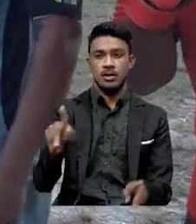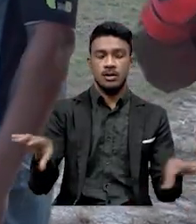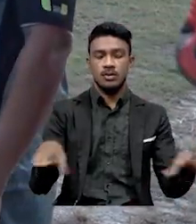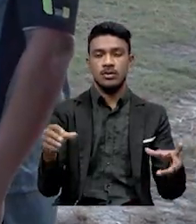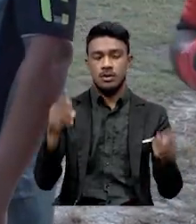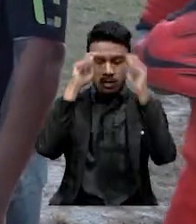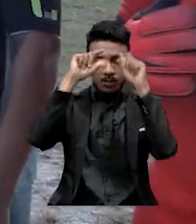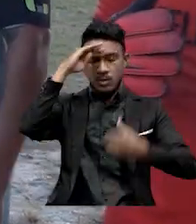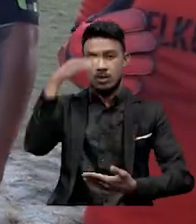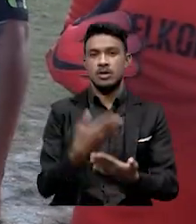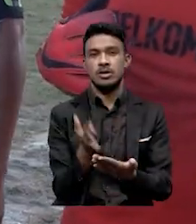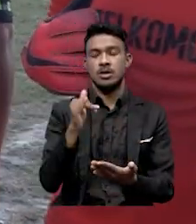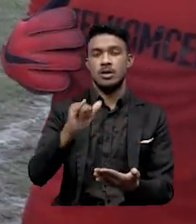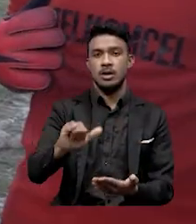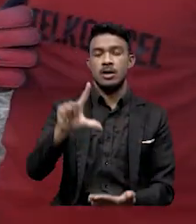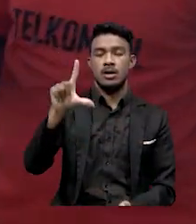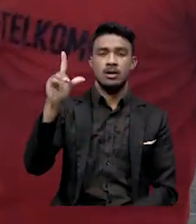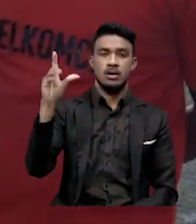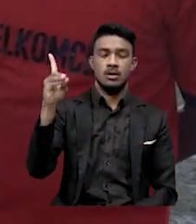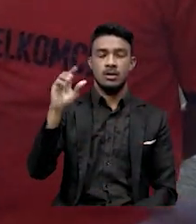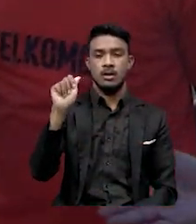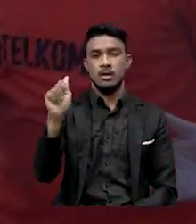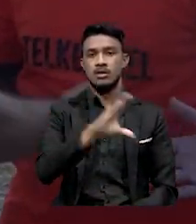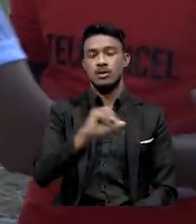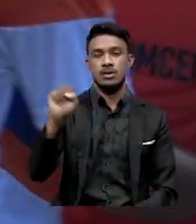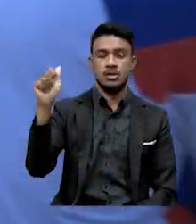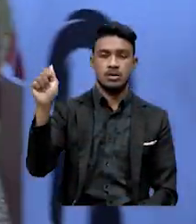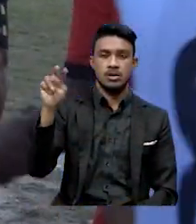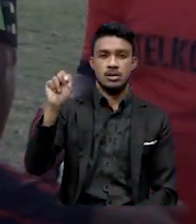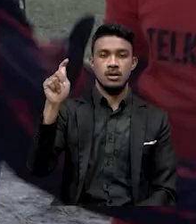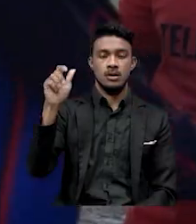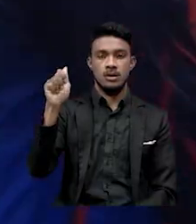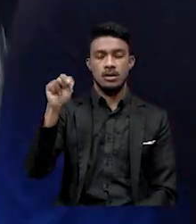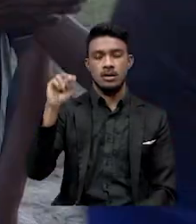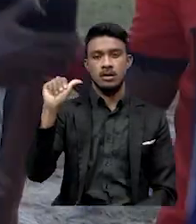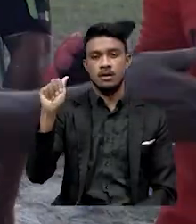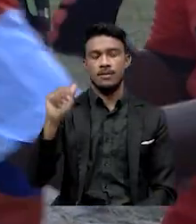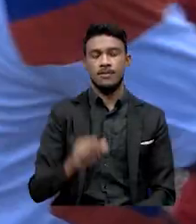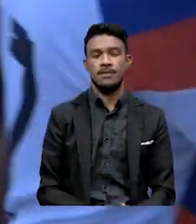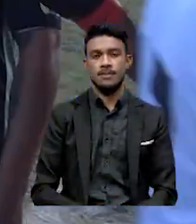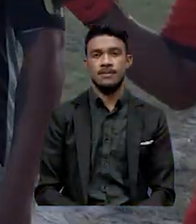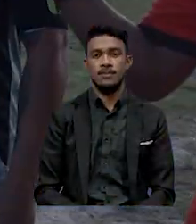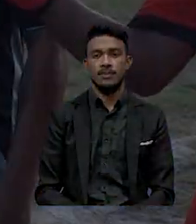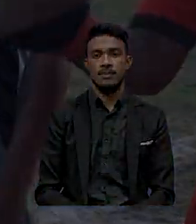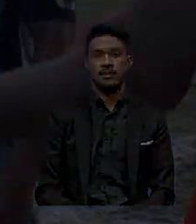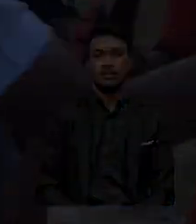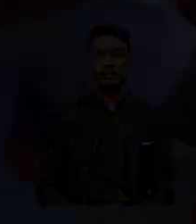Hanesan, Haksolok LDA, no Santana Muniz Junior. Jimmy Fernandes, Juvialda Costa, GMN.